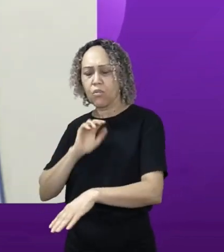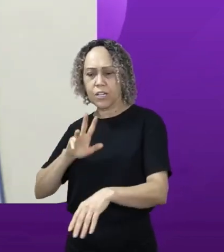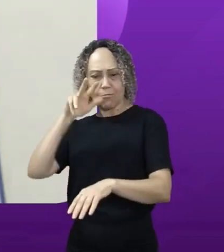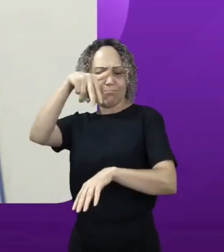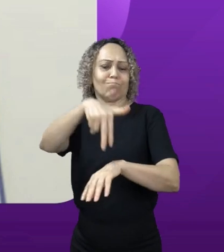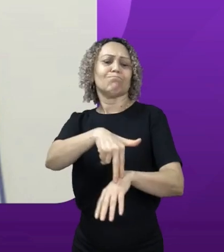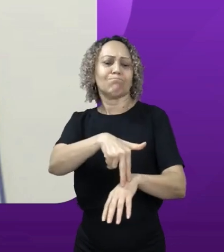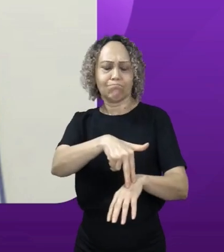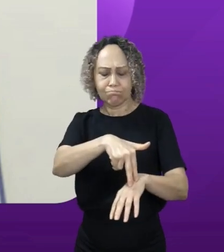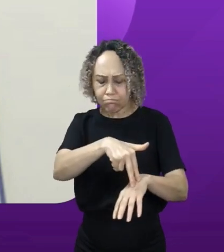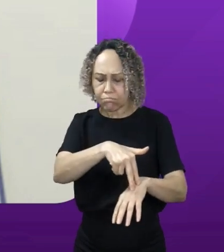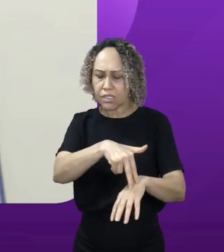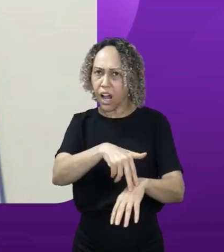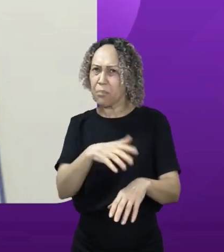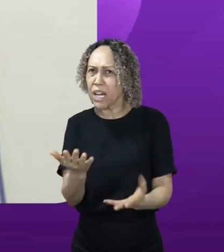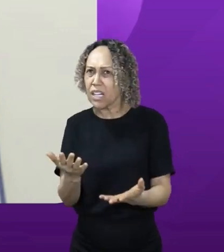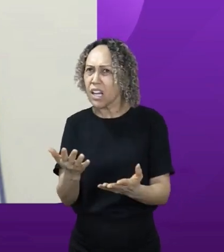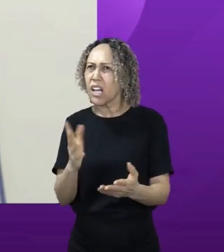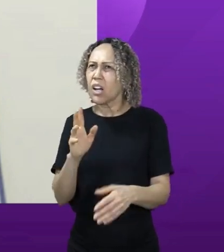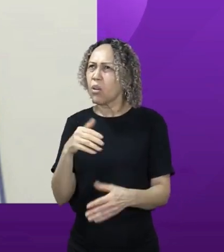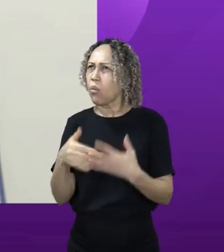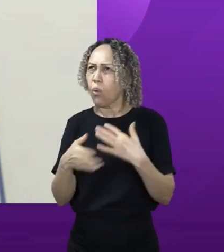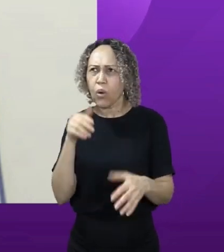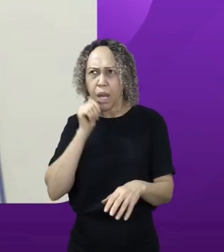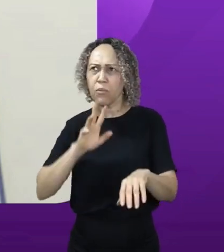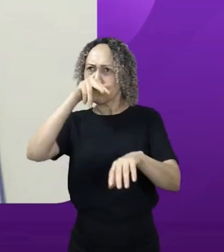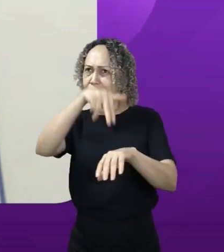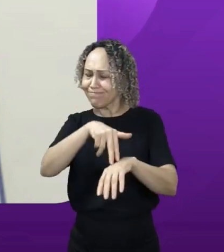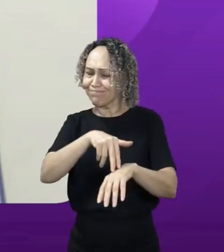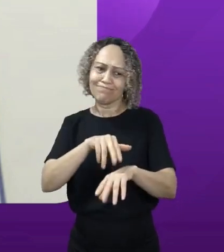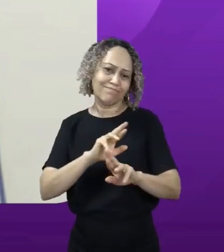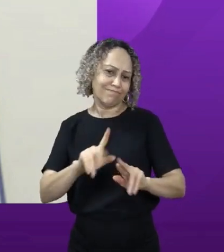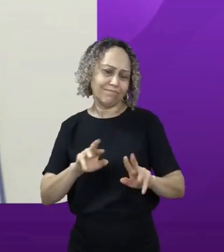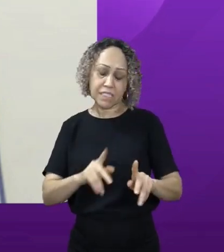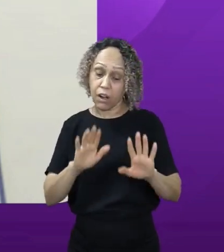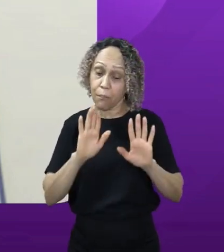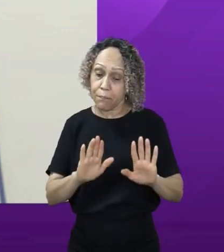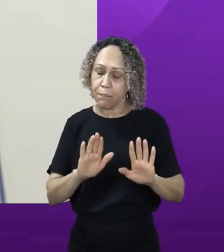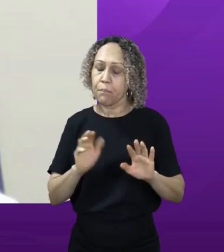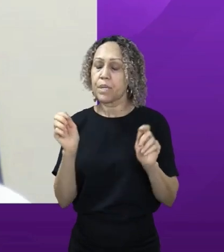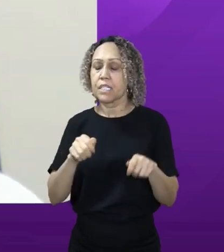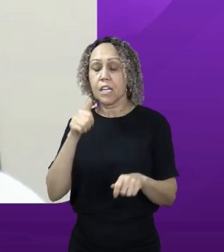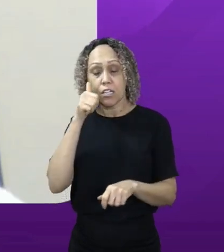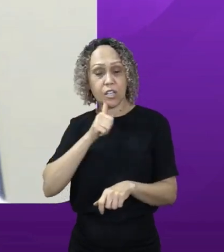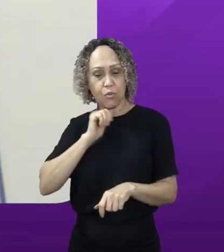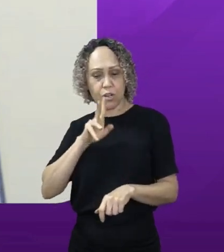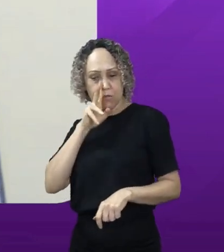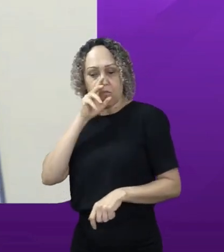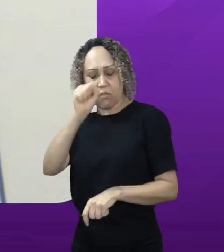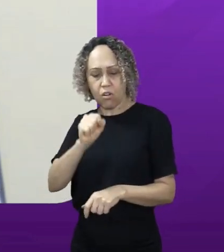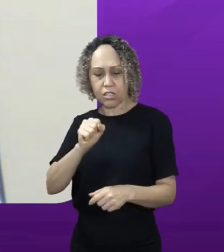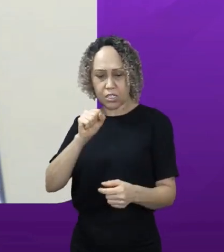mulher, né? É preciso que seja uma mulher que tenha compromisso, que conheça a causa. A gente consegue ver aí,